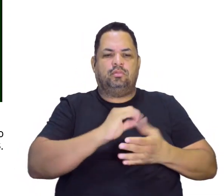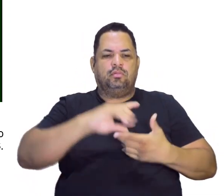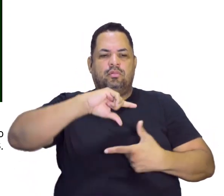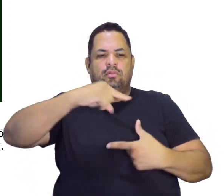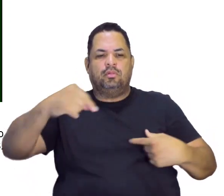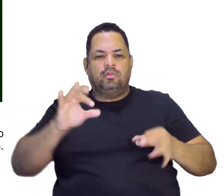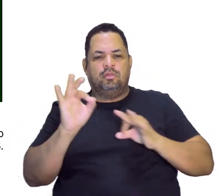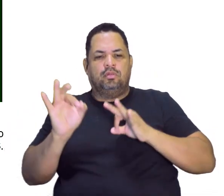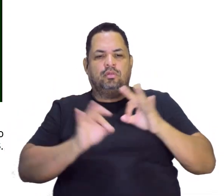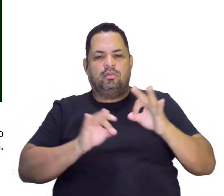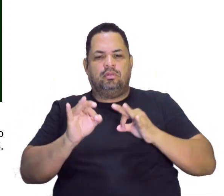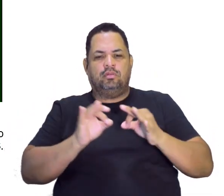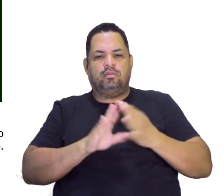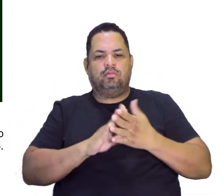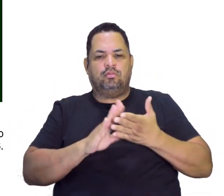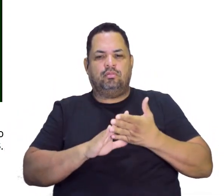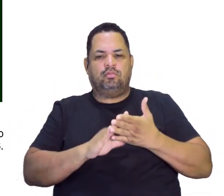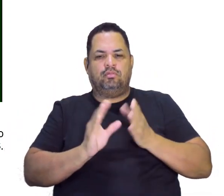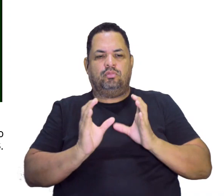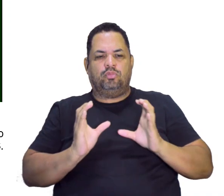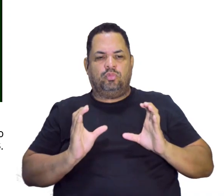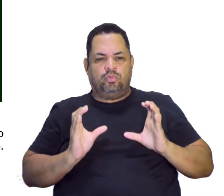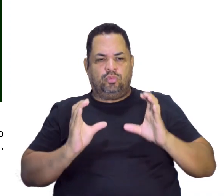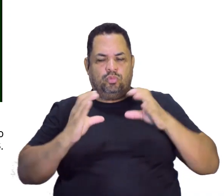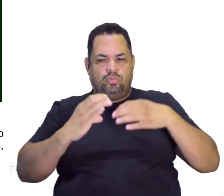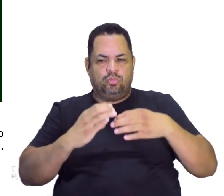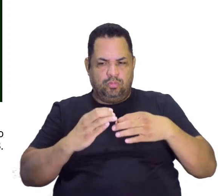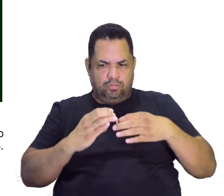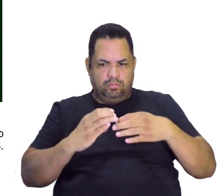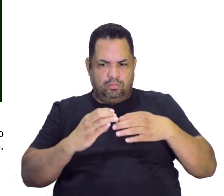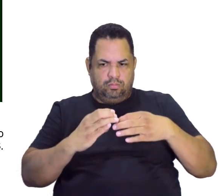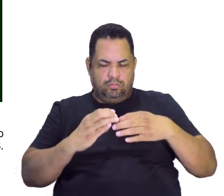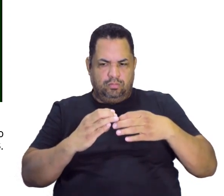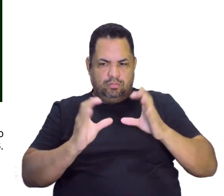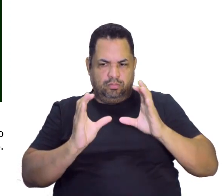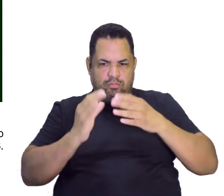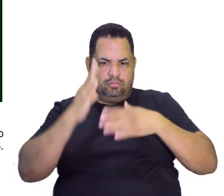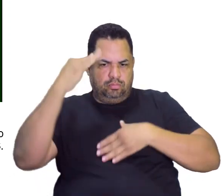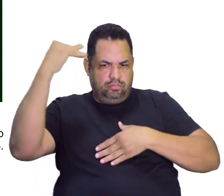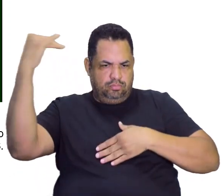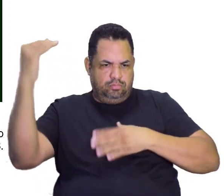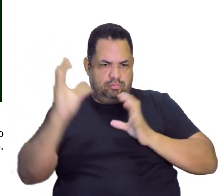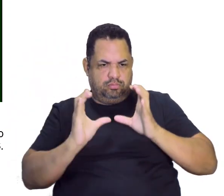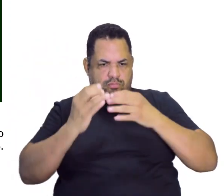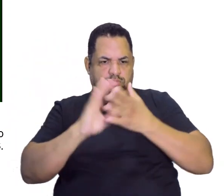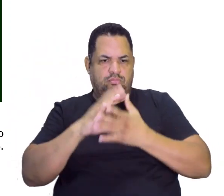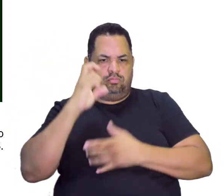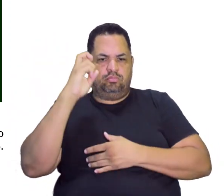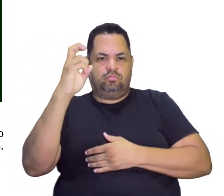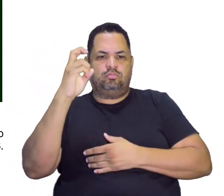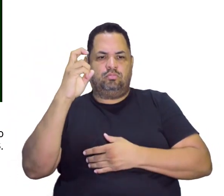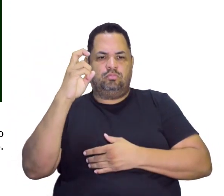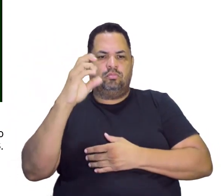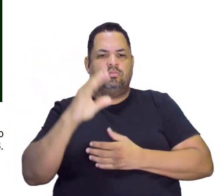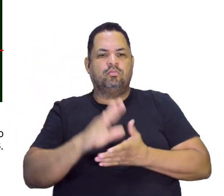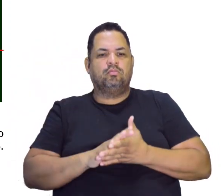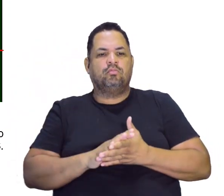formando o famoso Como ficou conhecido né Grupo dos